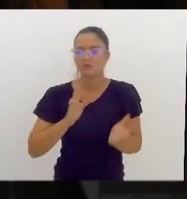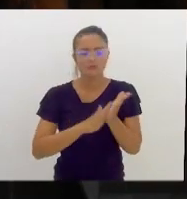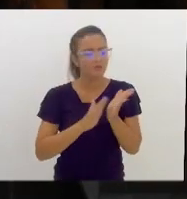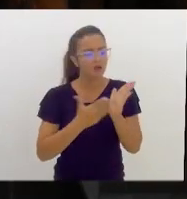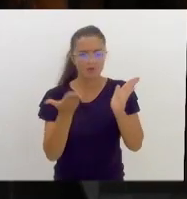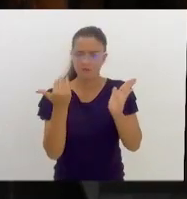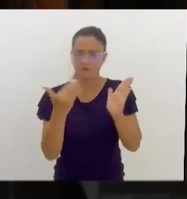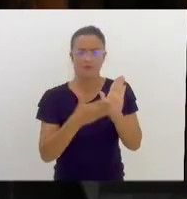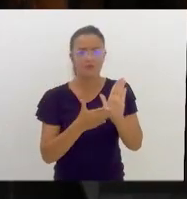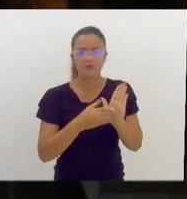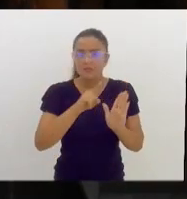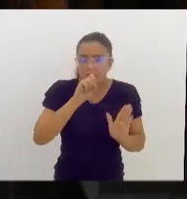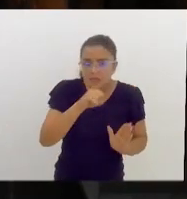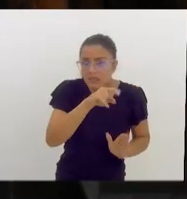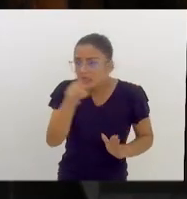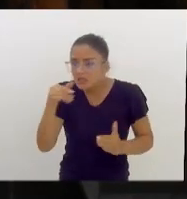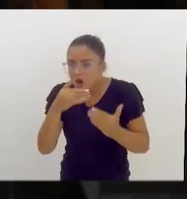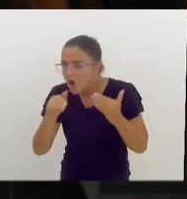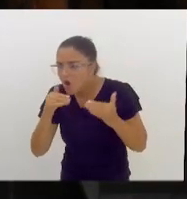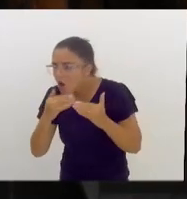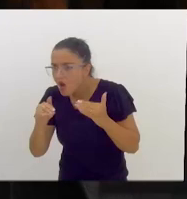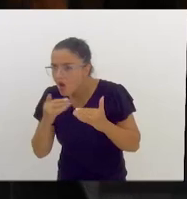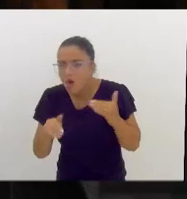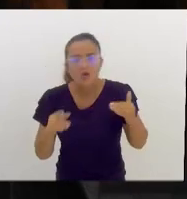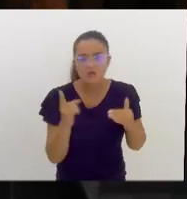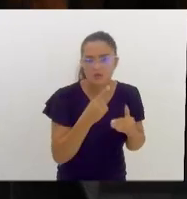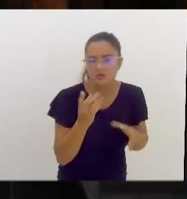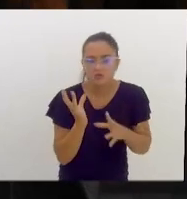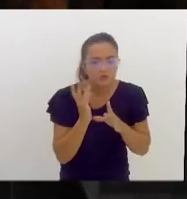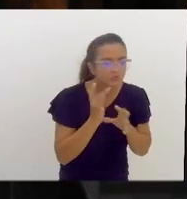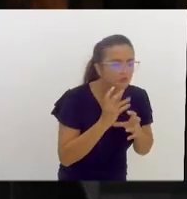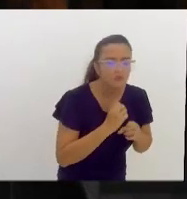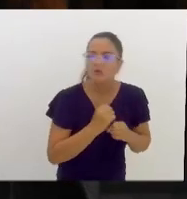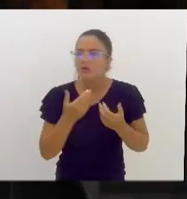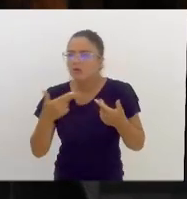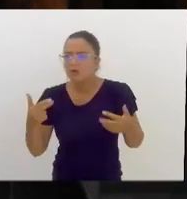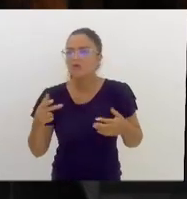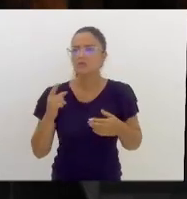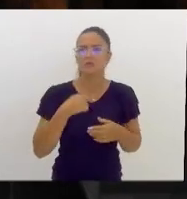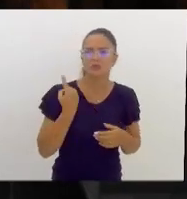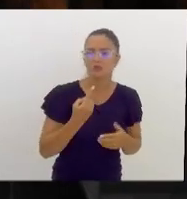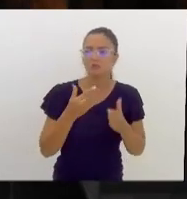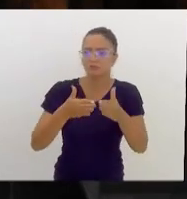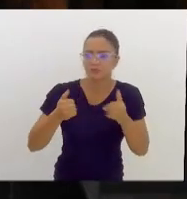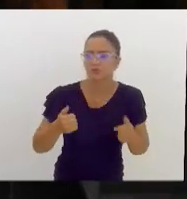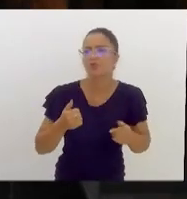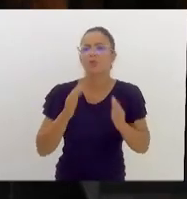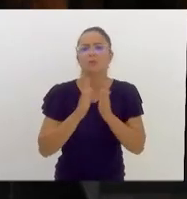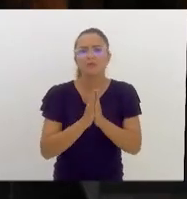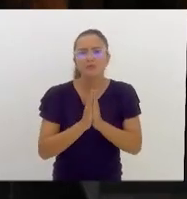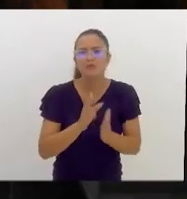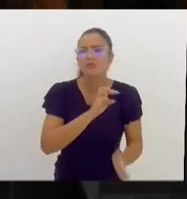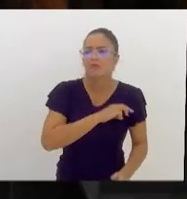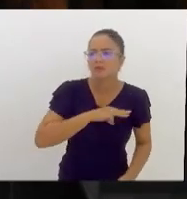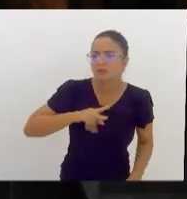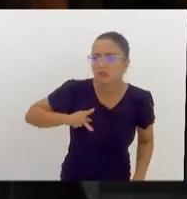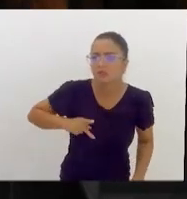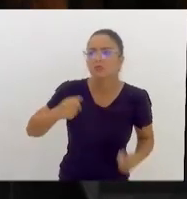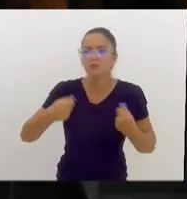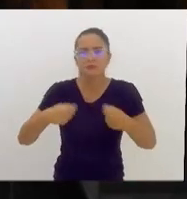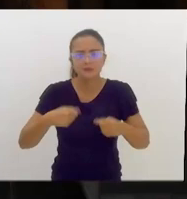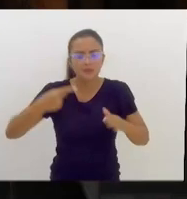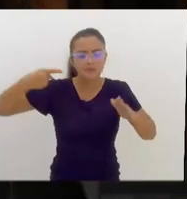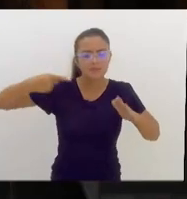relatório, discordam da apuração que a gente fez, discordam do pedido que a gente faz que o Ministério Público aprofunde